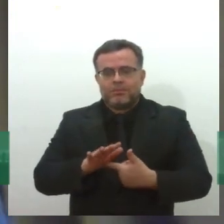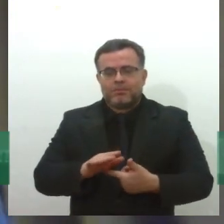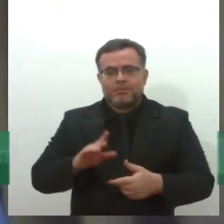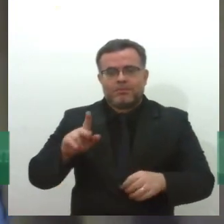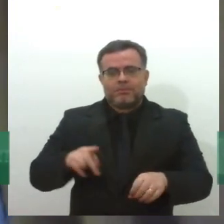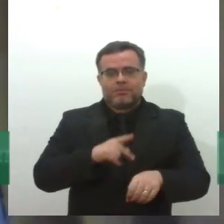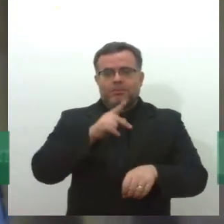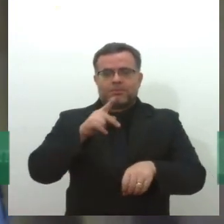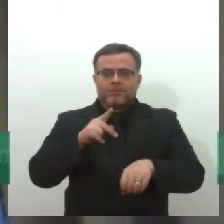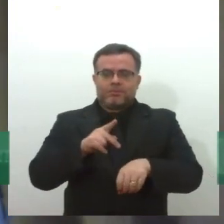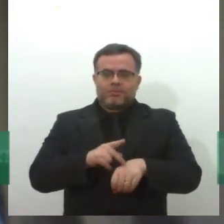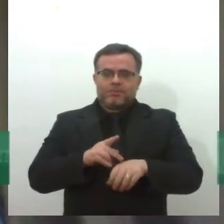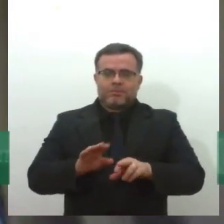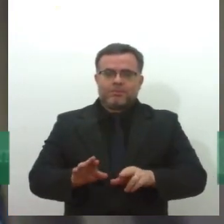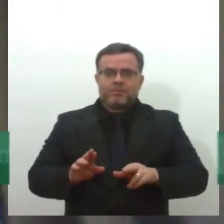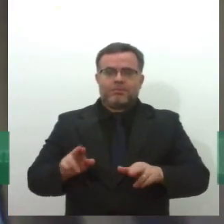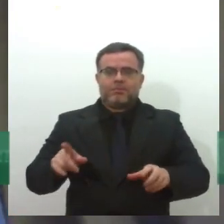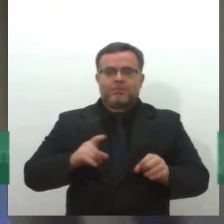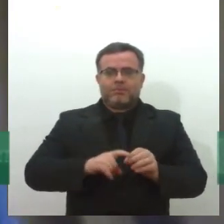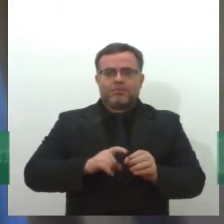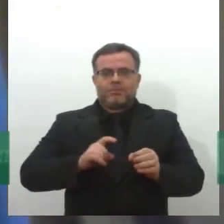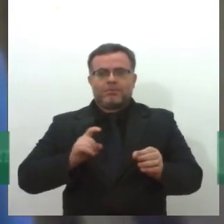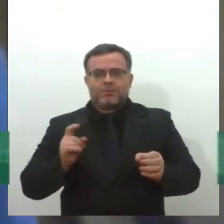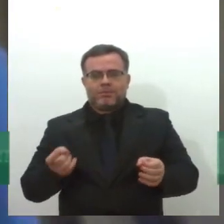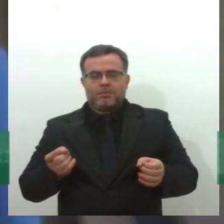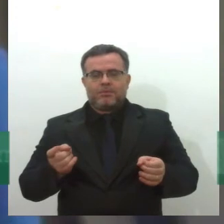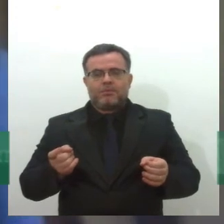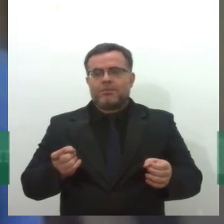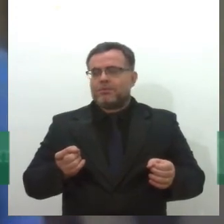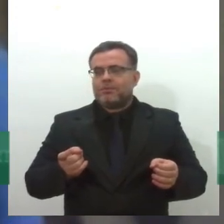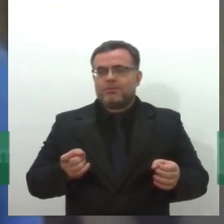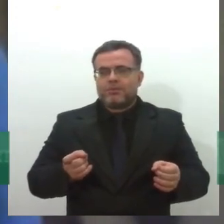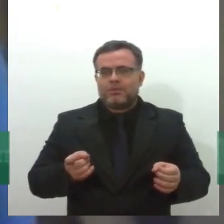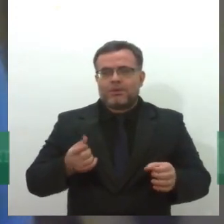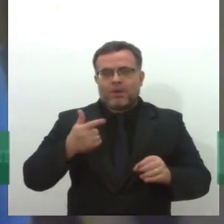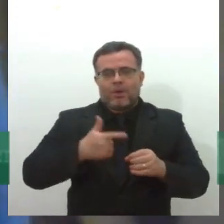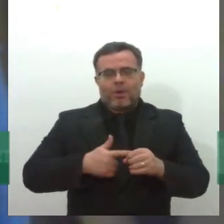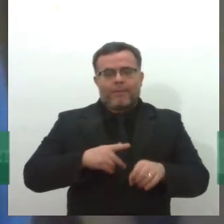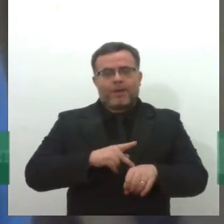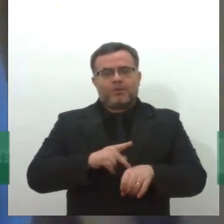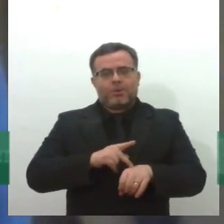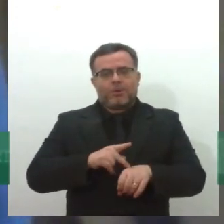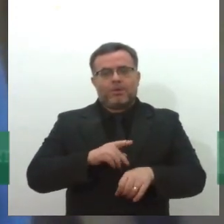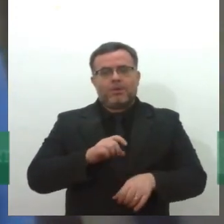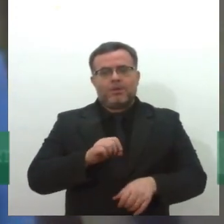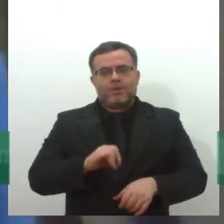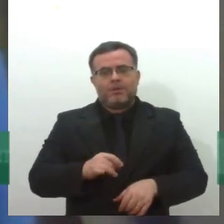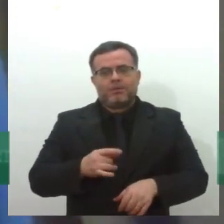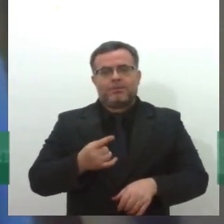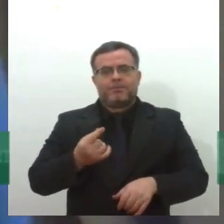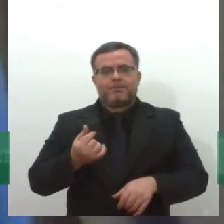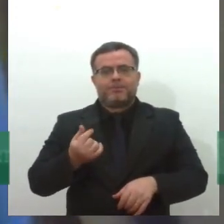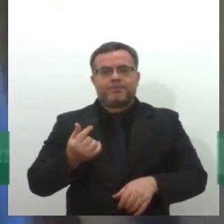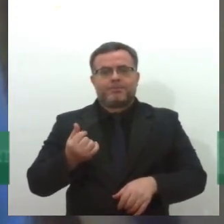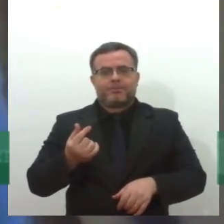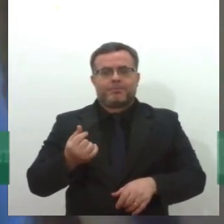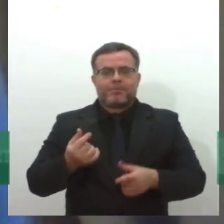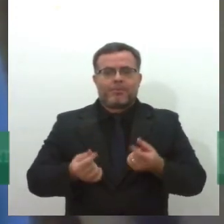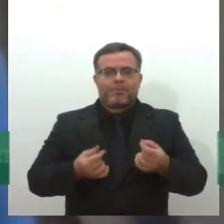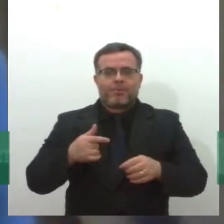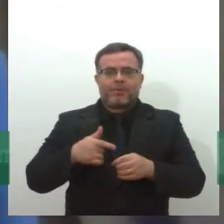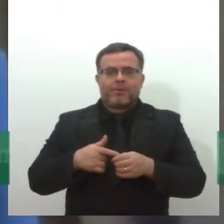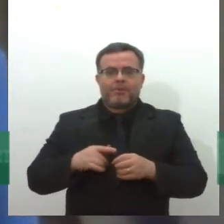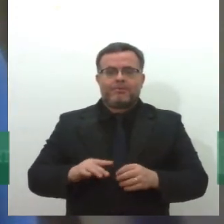países totalmente dependentes do setor de petróleo. Então, se você for pegar o preço médio dos combustíveis no